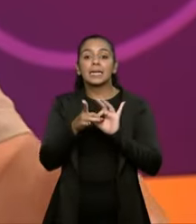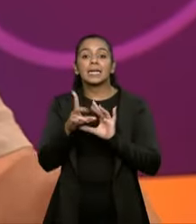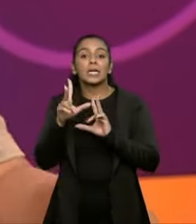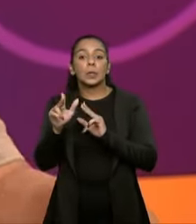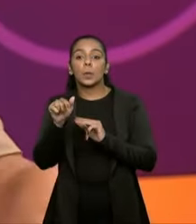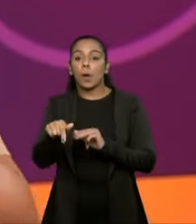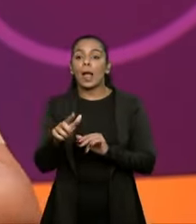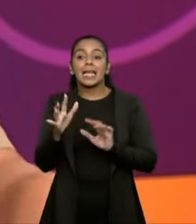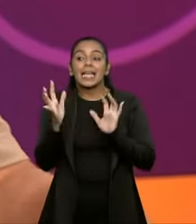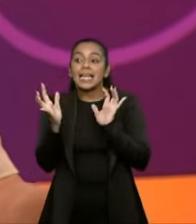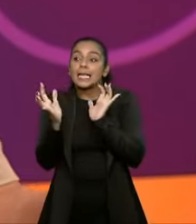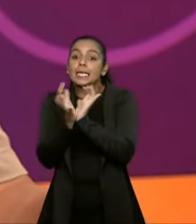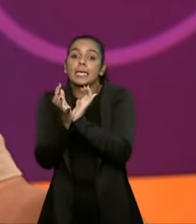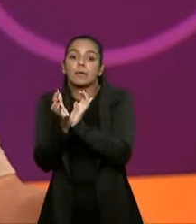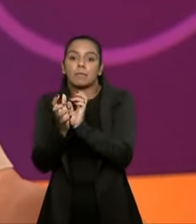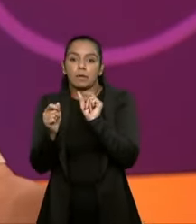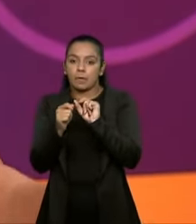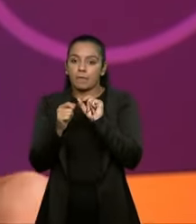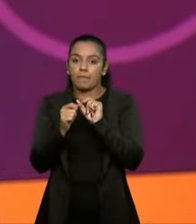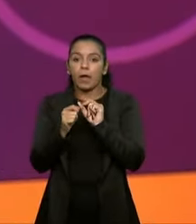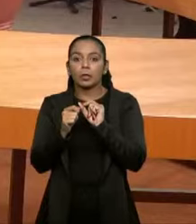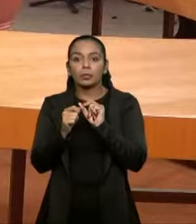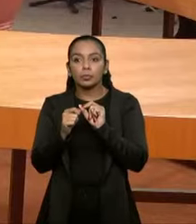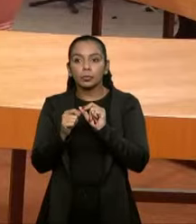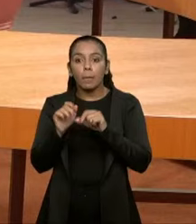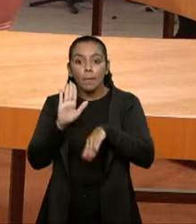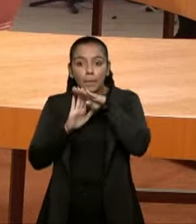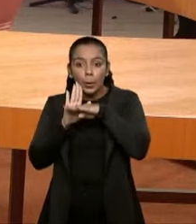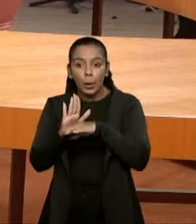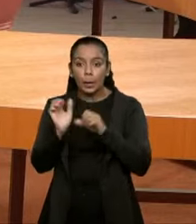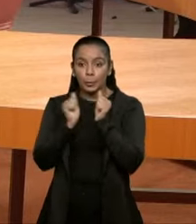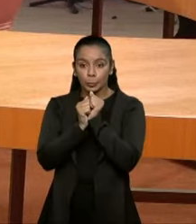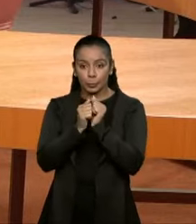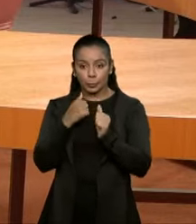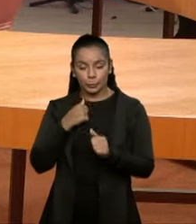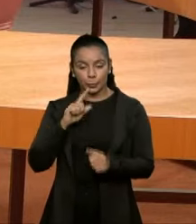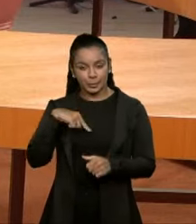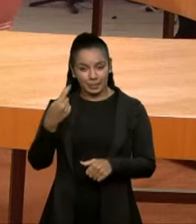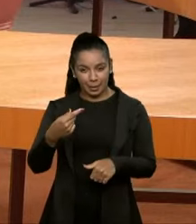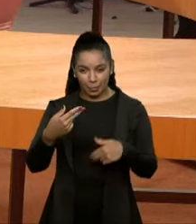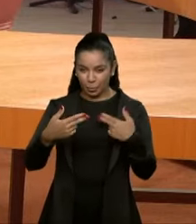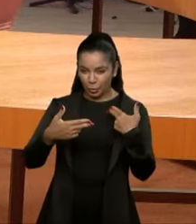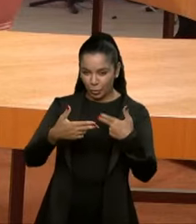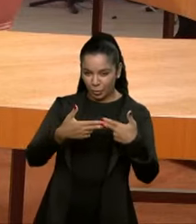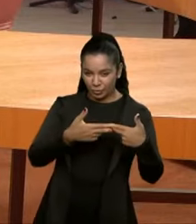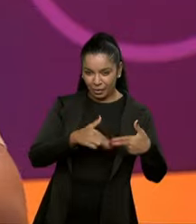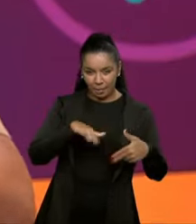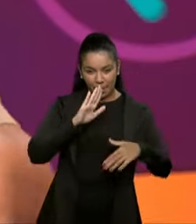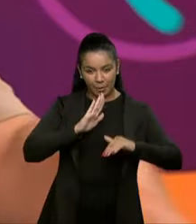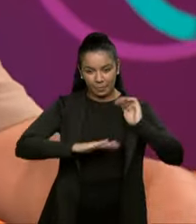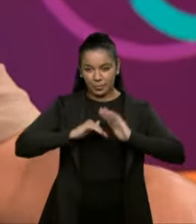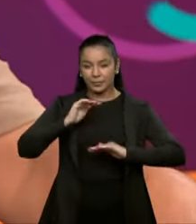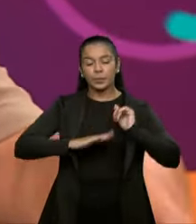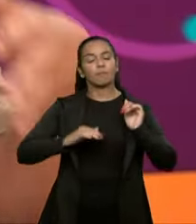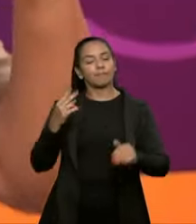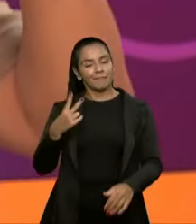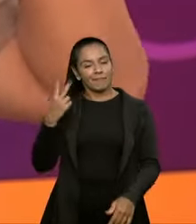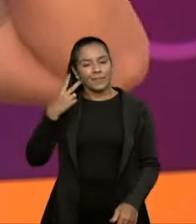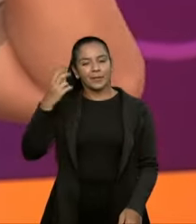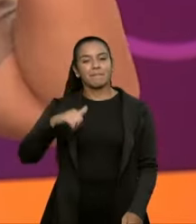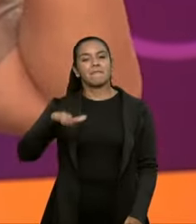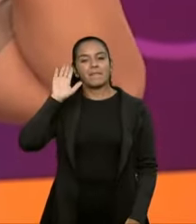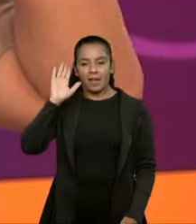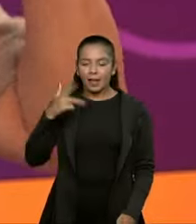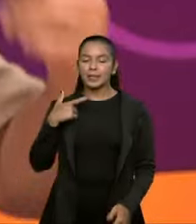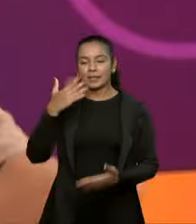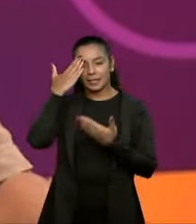à equipe, né? Quem faz o programa acontecer. Depois que eu comecei a editar mais profissa, eu comecei a valorizar muito mais e agradeço